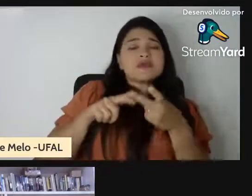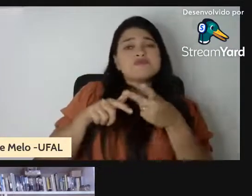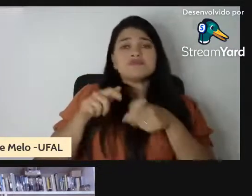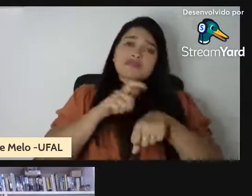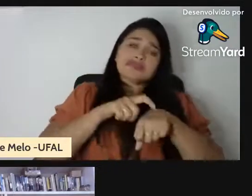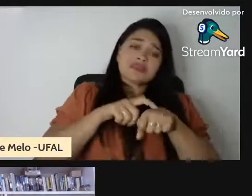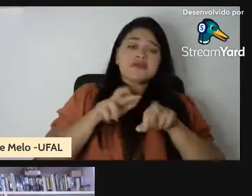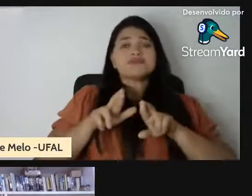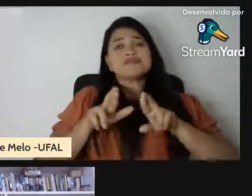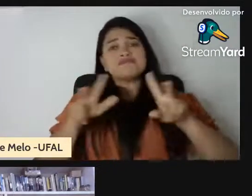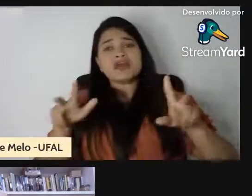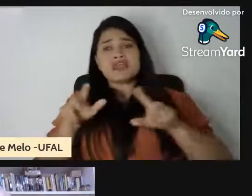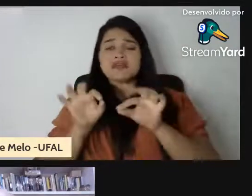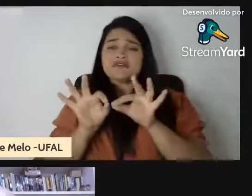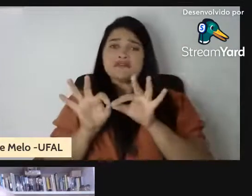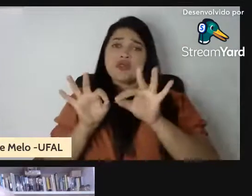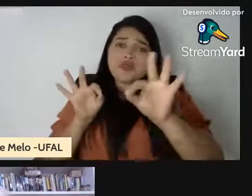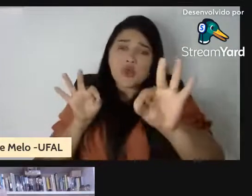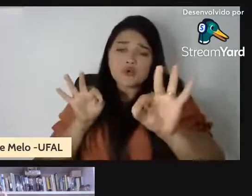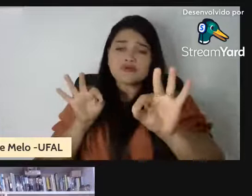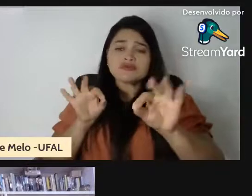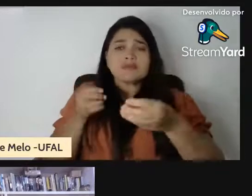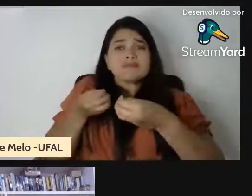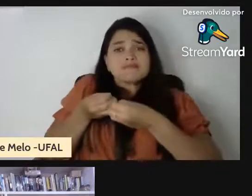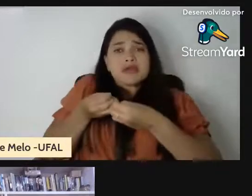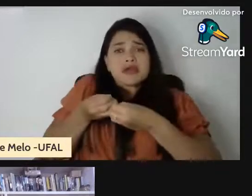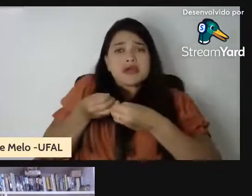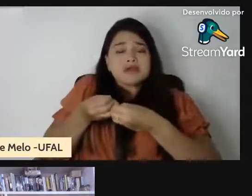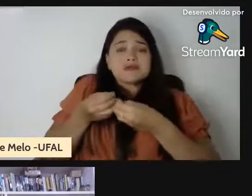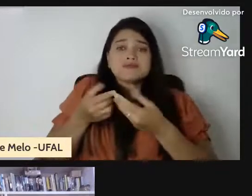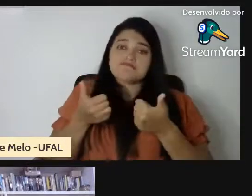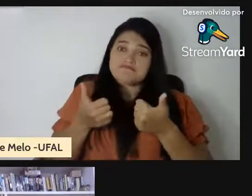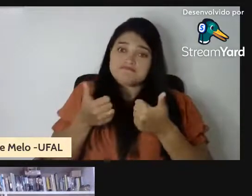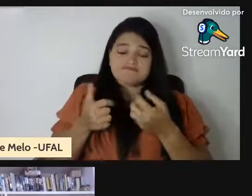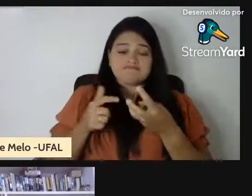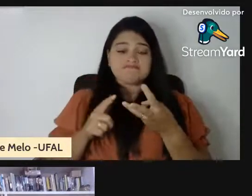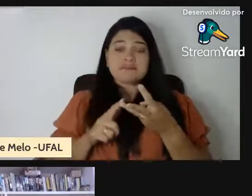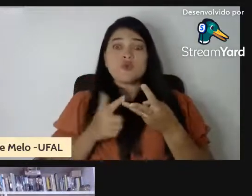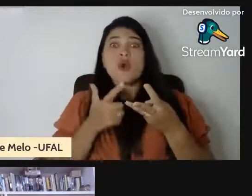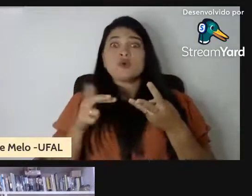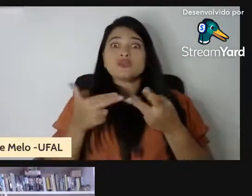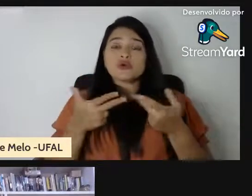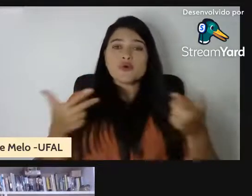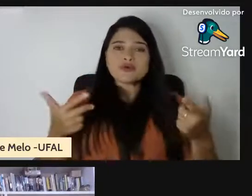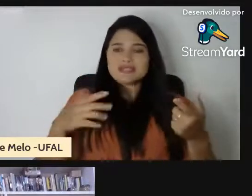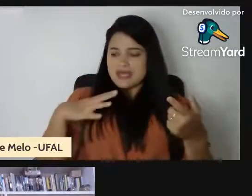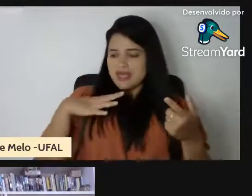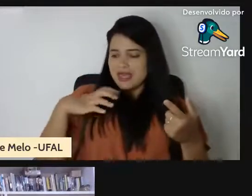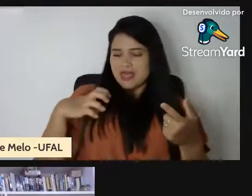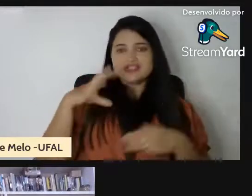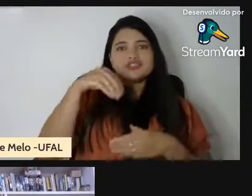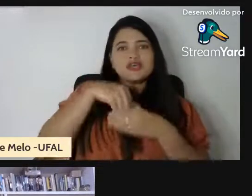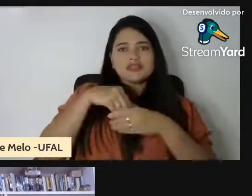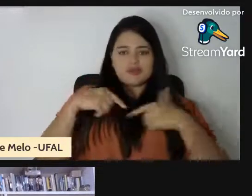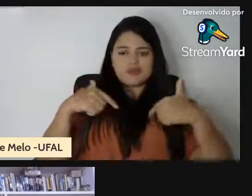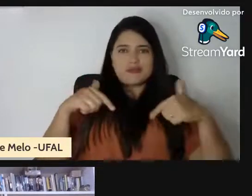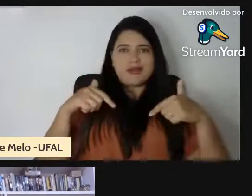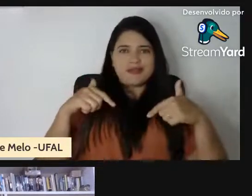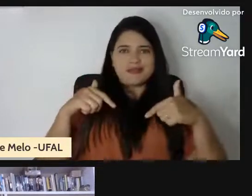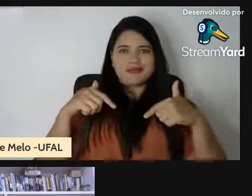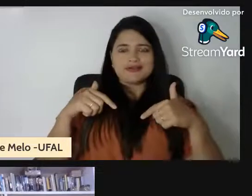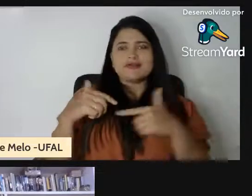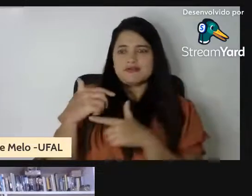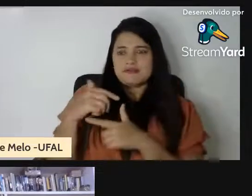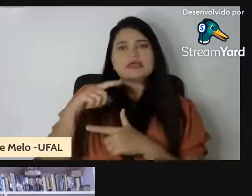né? Você também nos mostrou a questão da ética no trabalho, que envolve a língua que está sendo